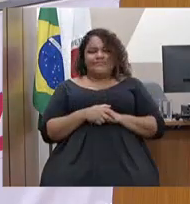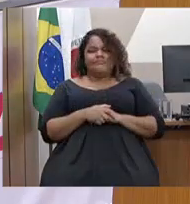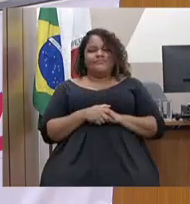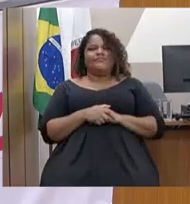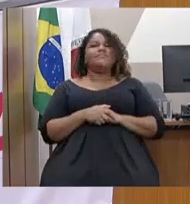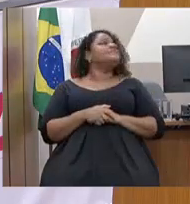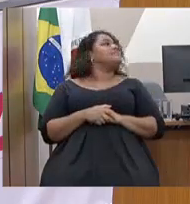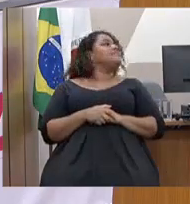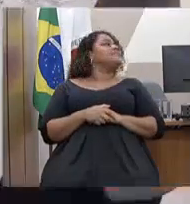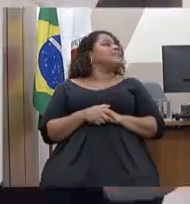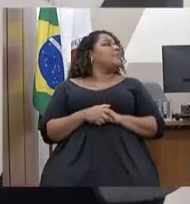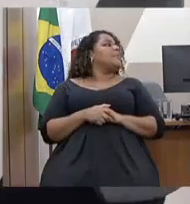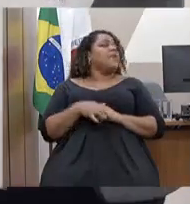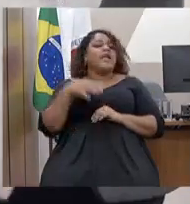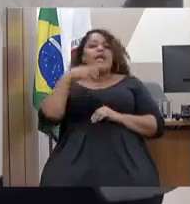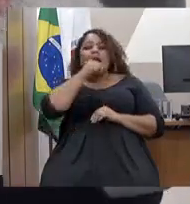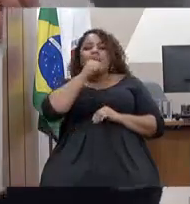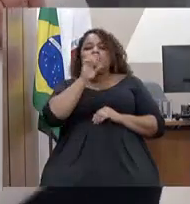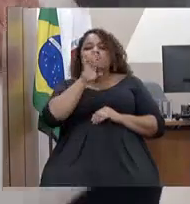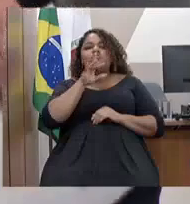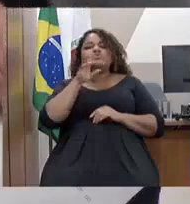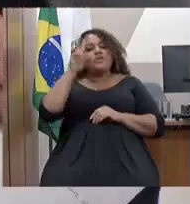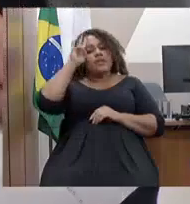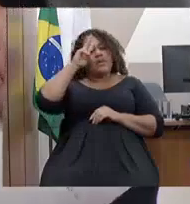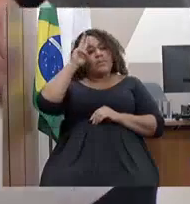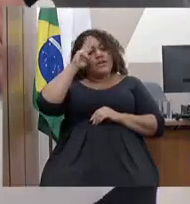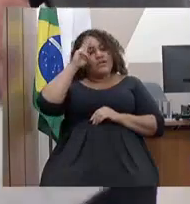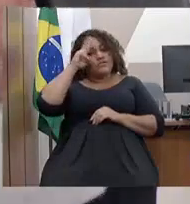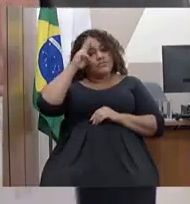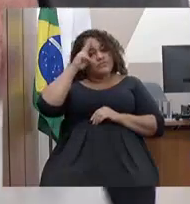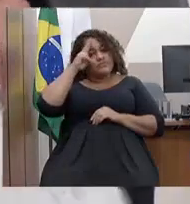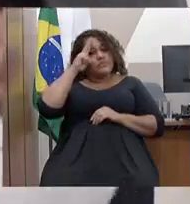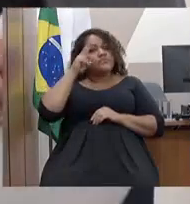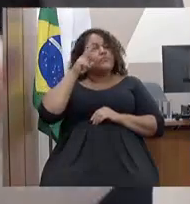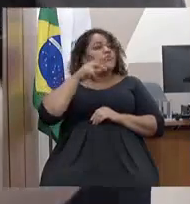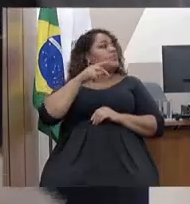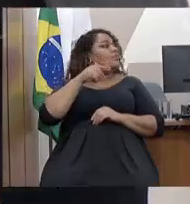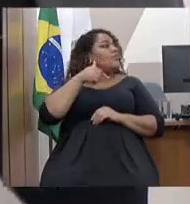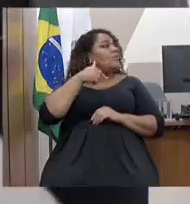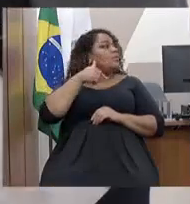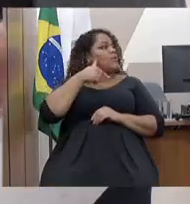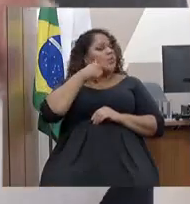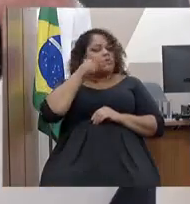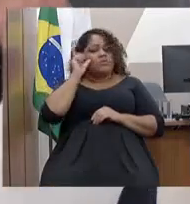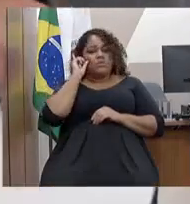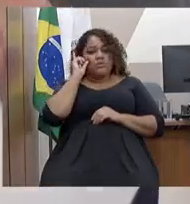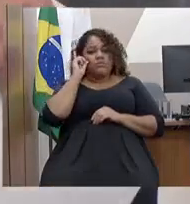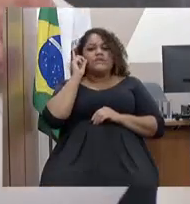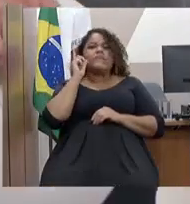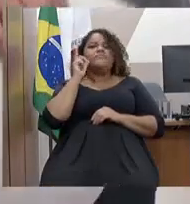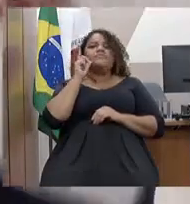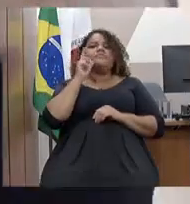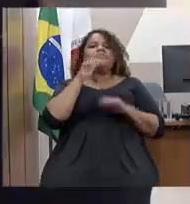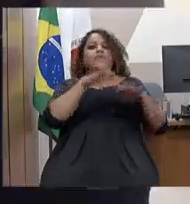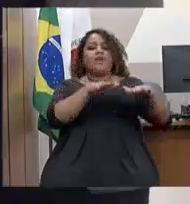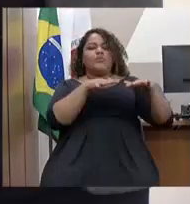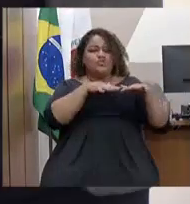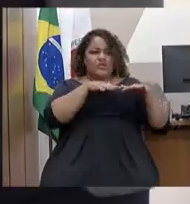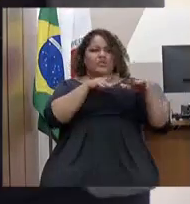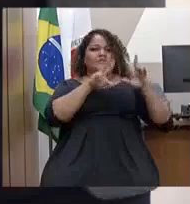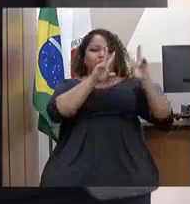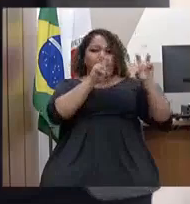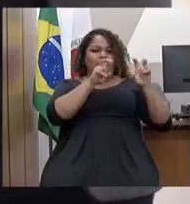é rapidamente Só lembrando aqui que ontem nós fizemos da Na audiência sobre o trabalho escravo Nós também